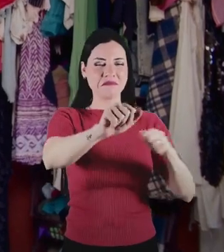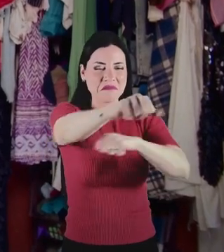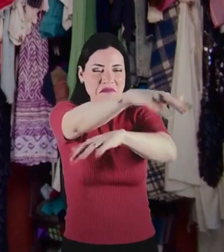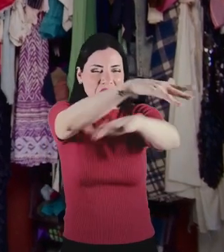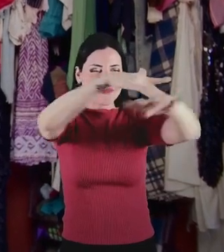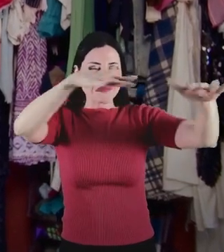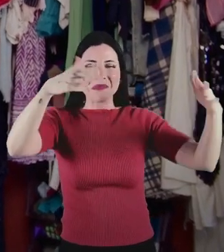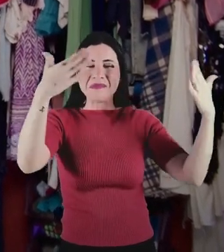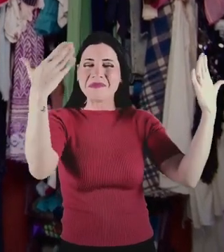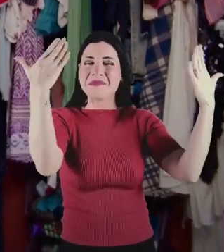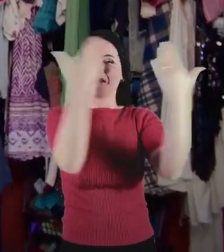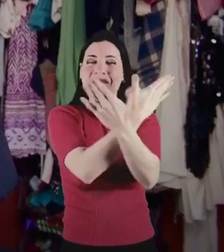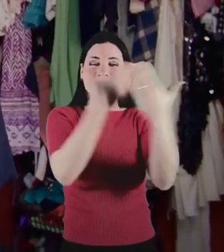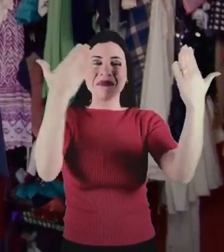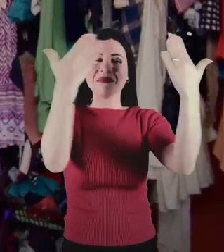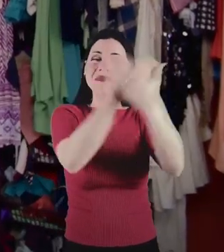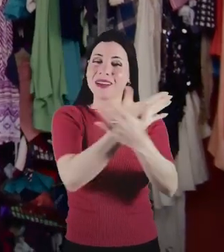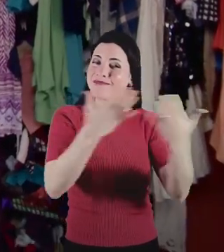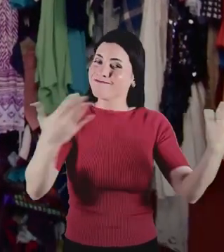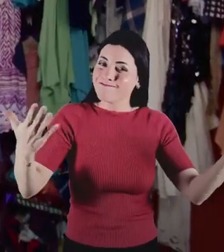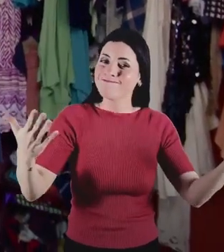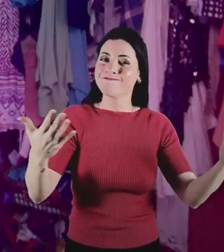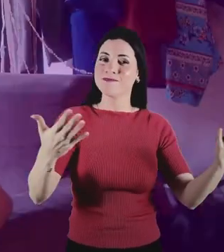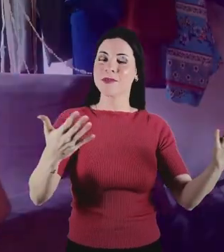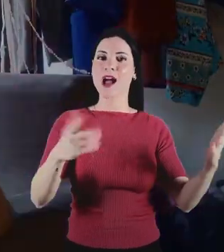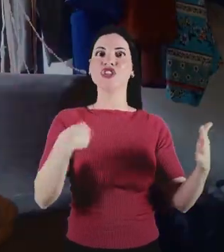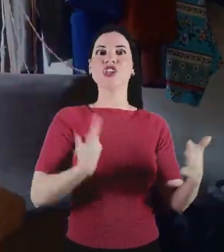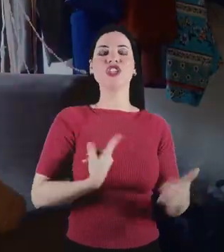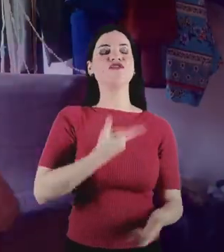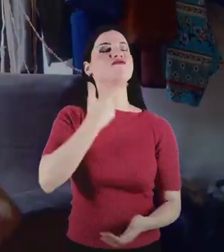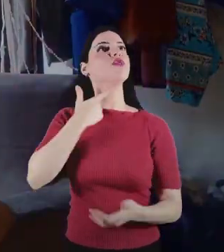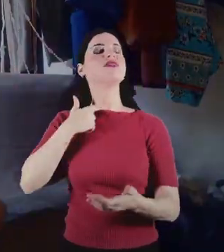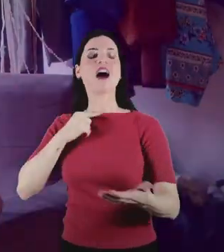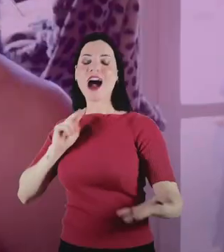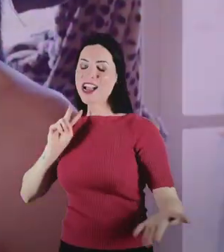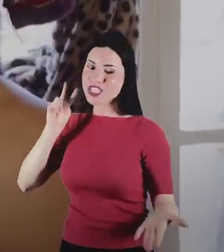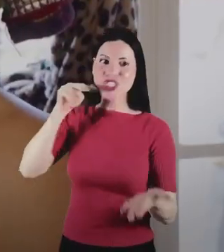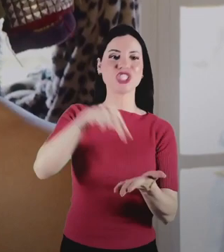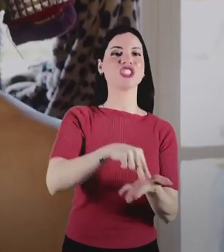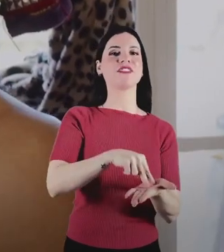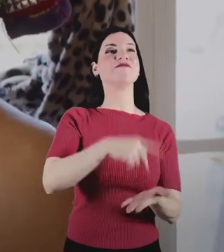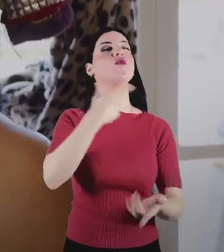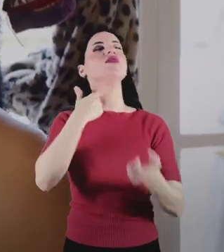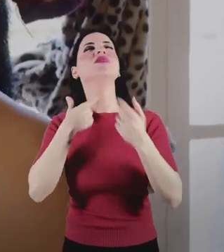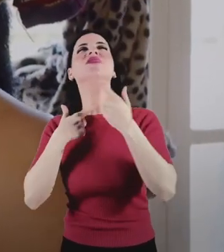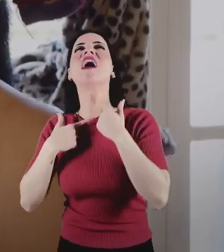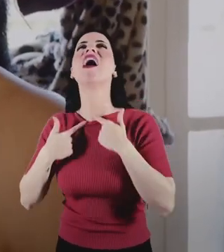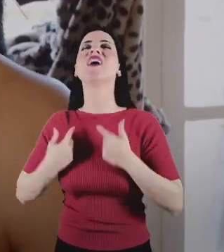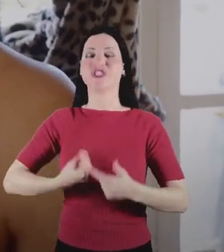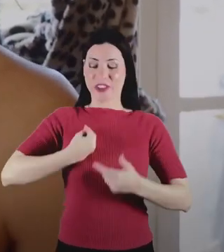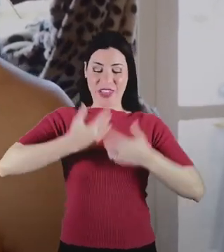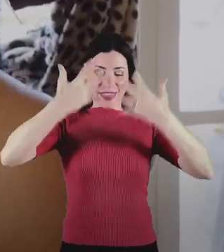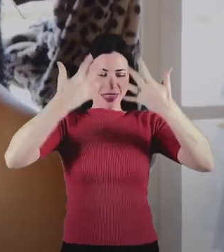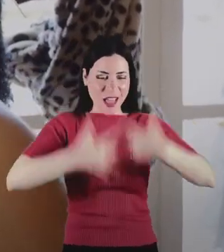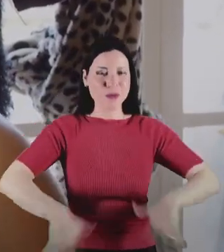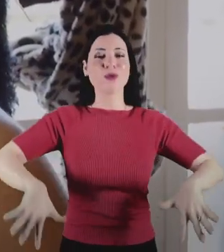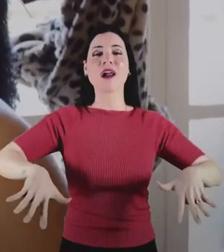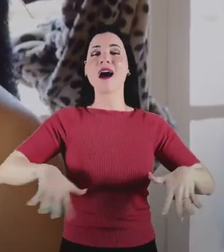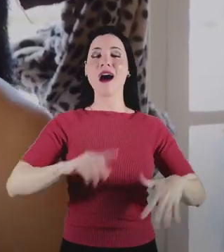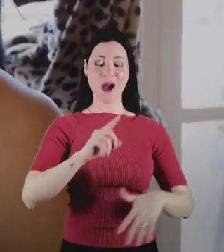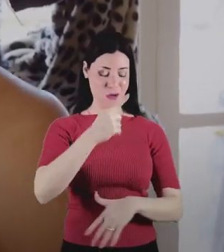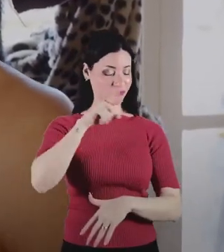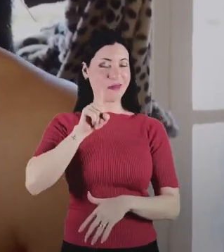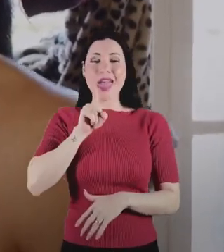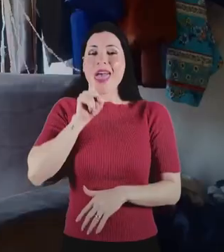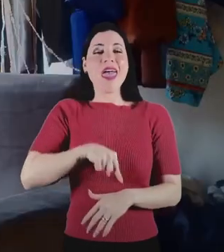de processo de vivência, a gente tem essa agilidade, uma fome de viver, uma sede de ser